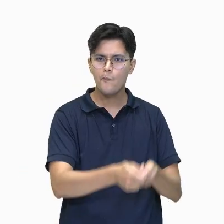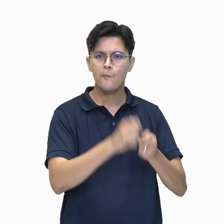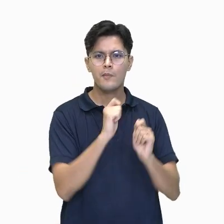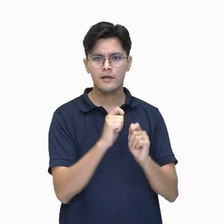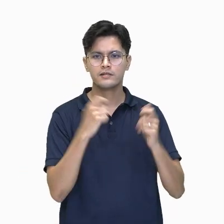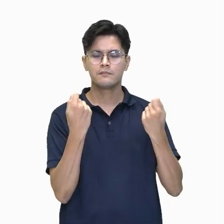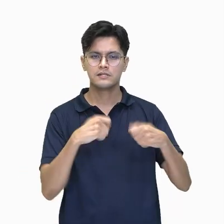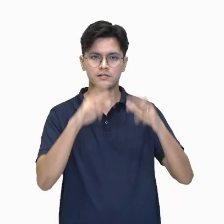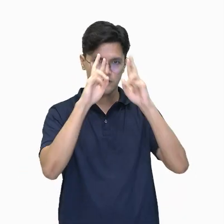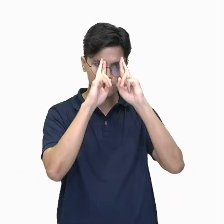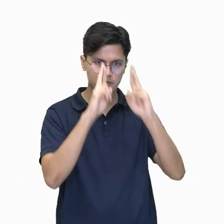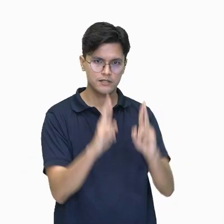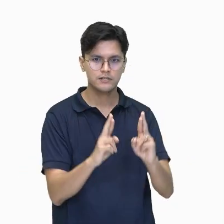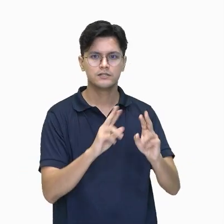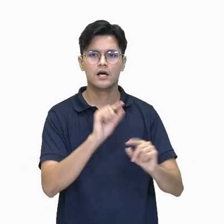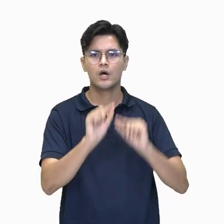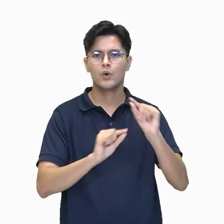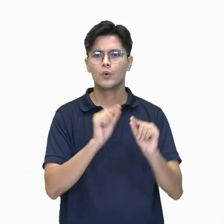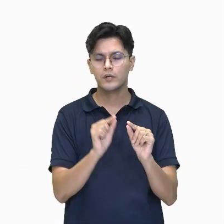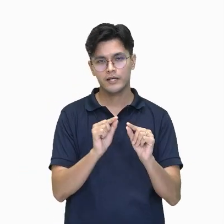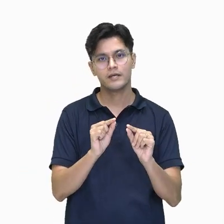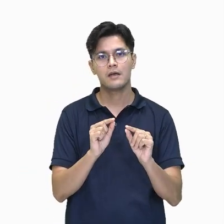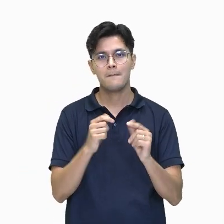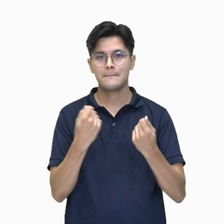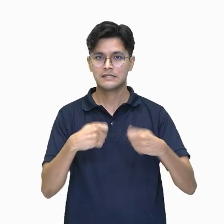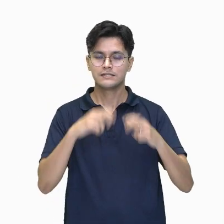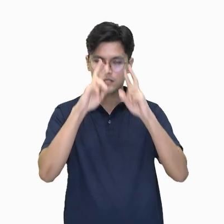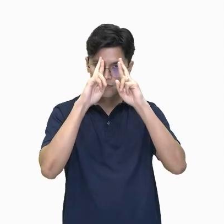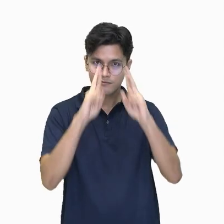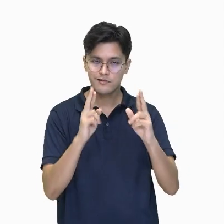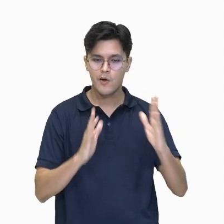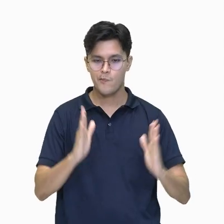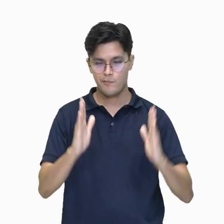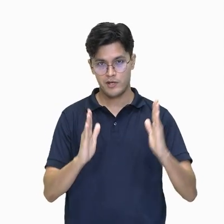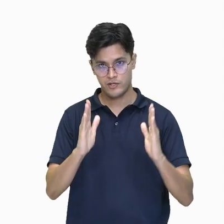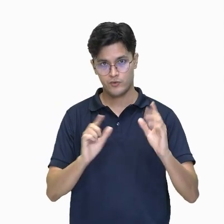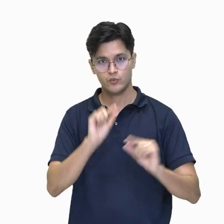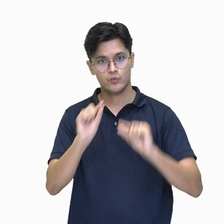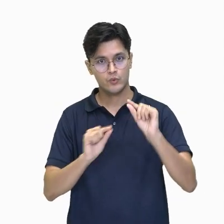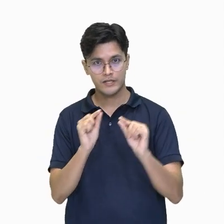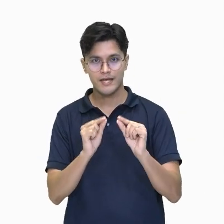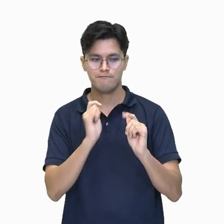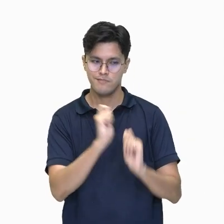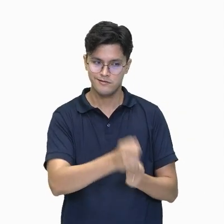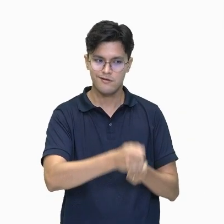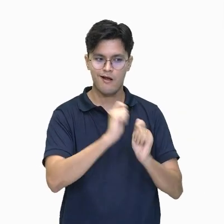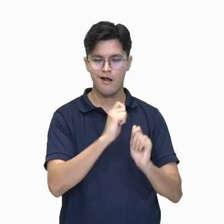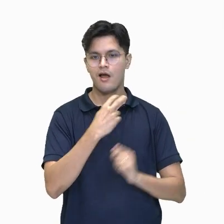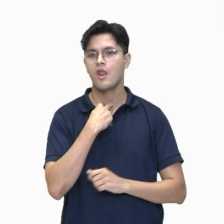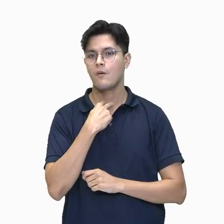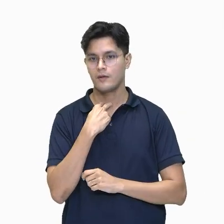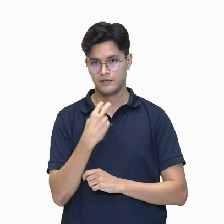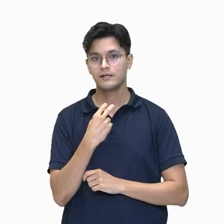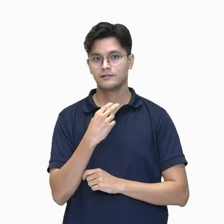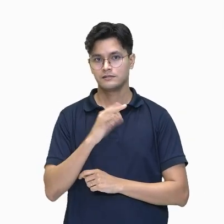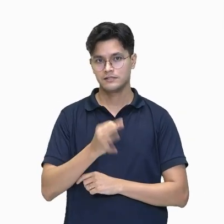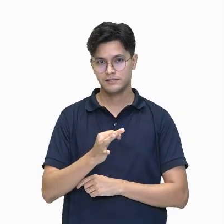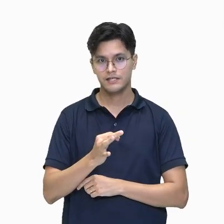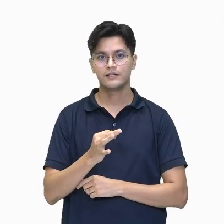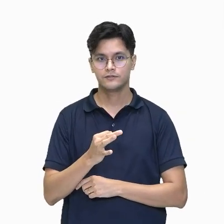certas espécies é proibida para a reprodução, garante a saúde dos rios e o sustento das comunidades, né,